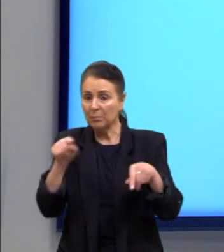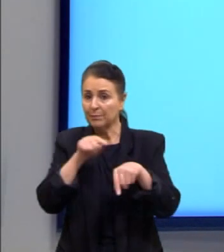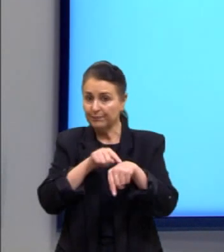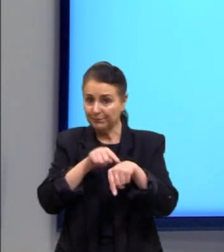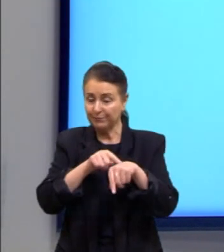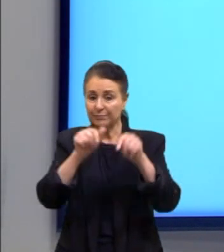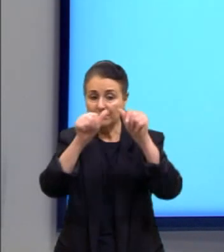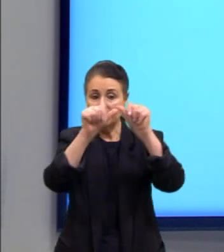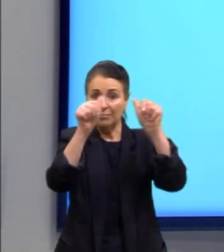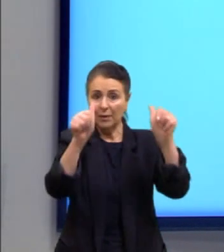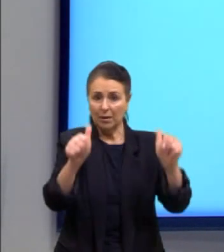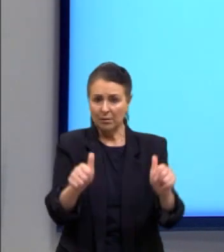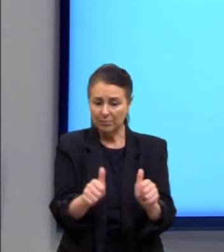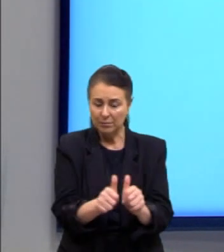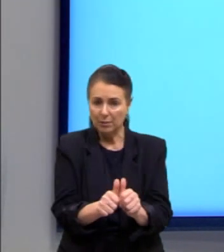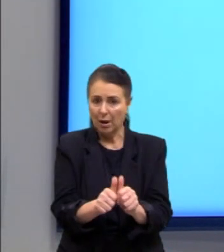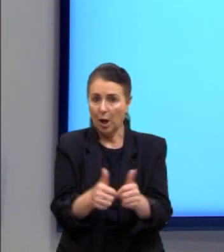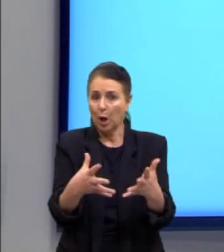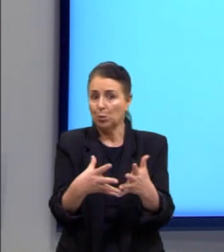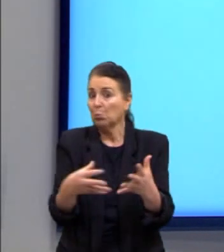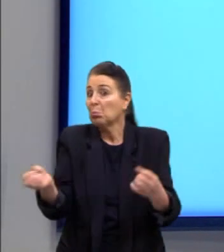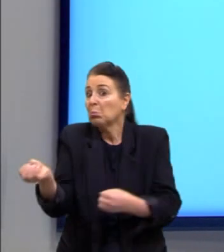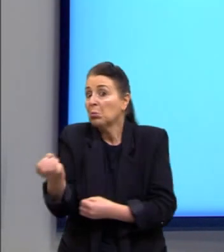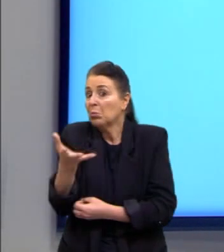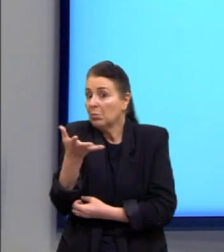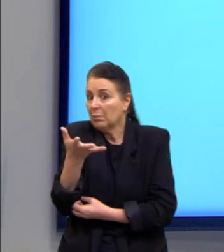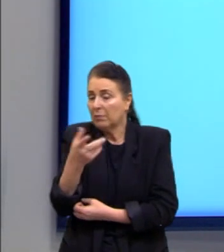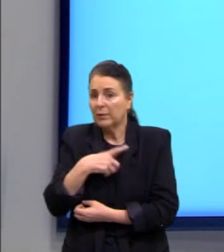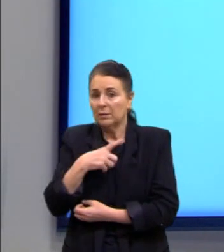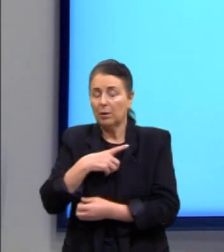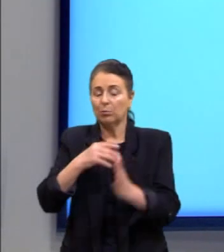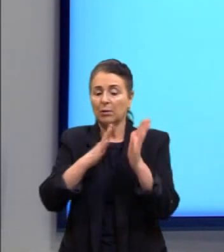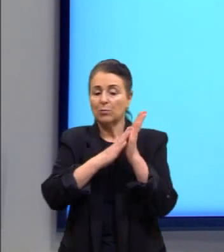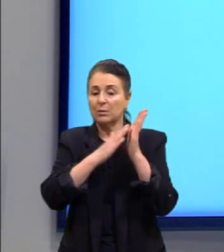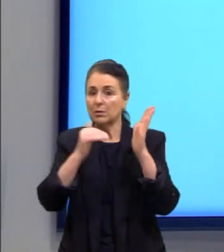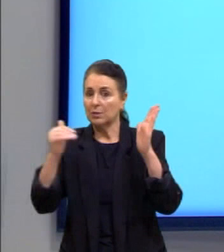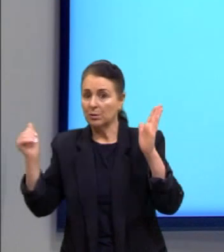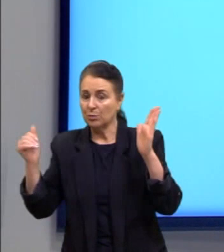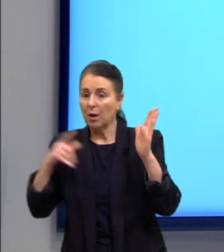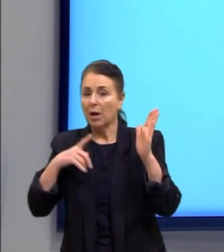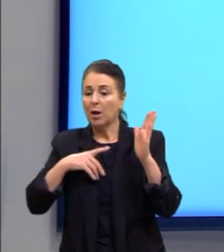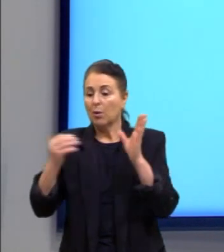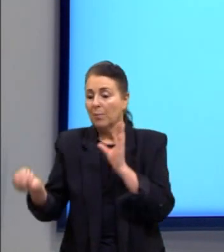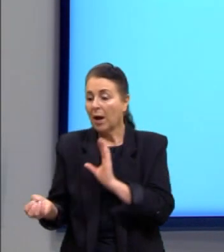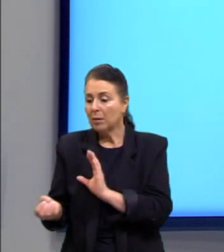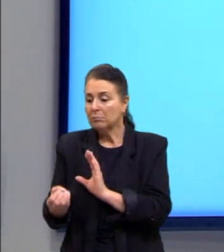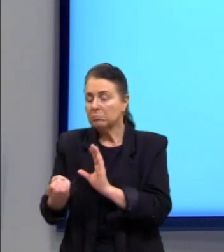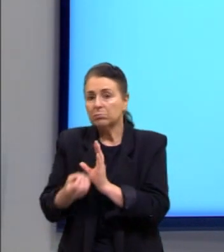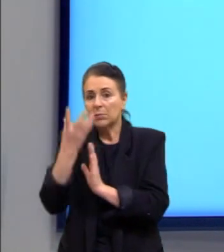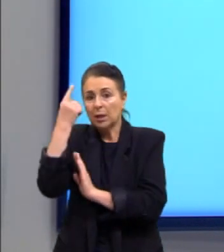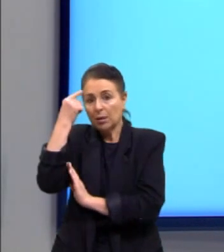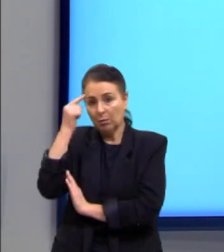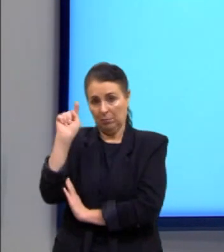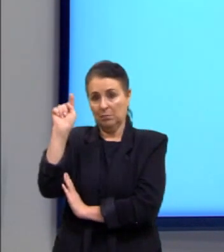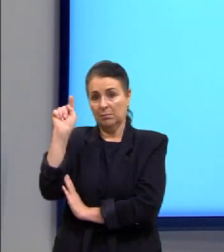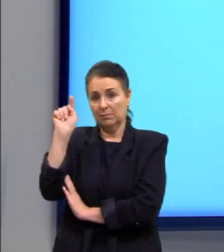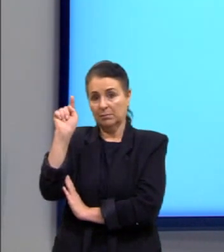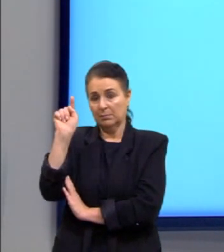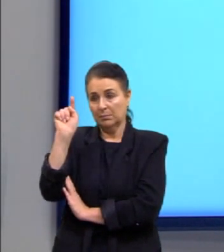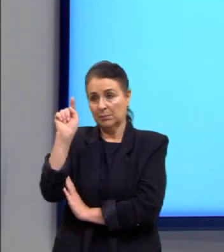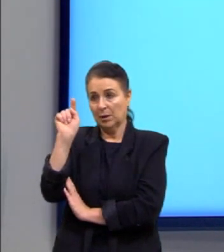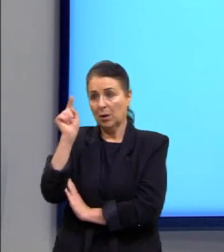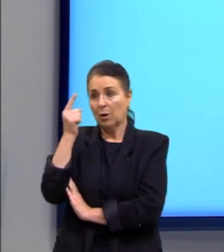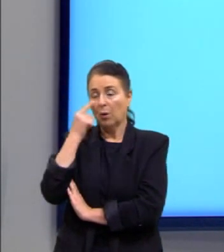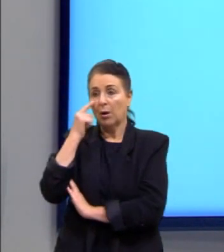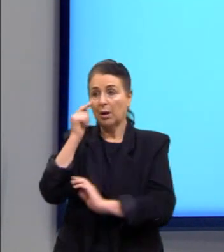imagens elas eram extremamente modernas né então em termos estéticos elas eram uma inovação aqui a gente